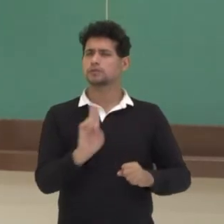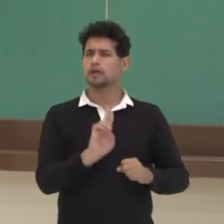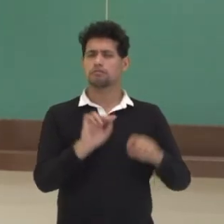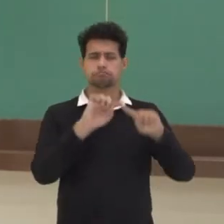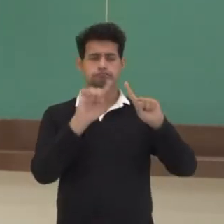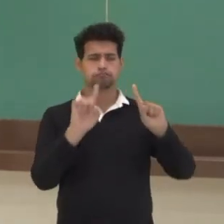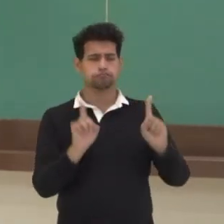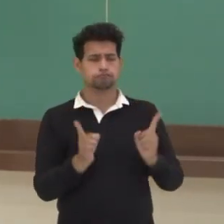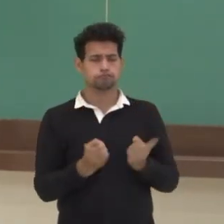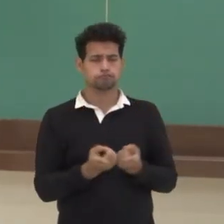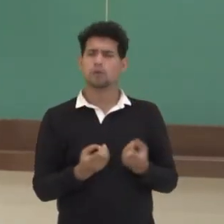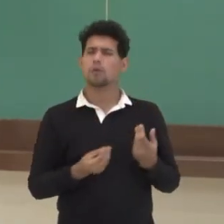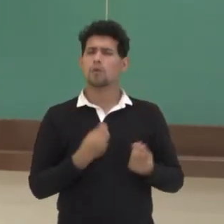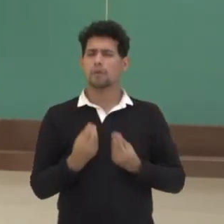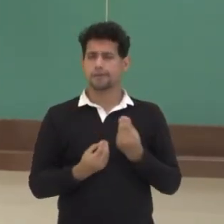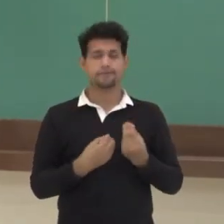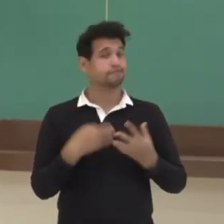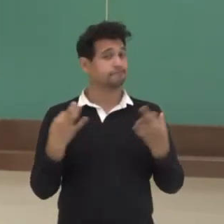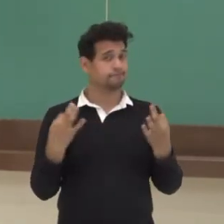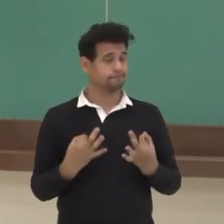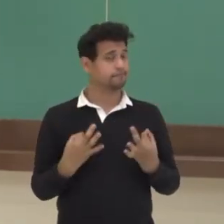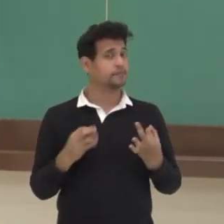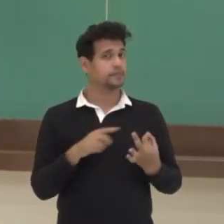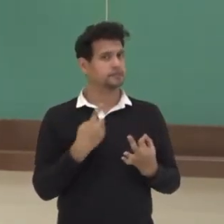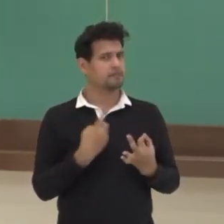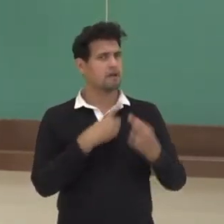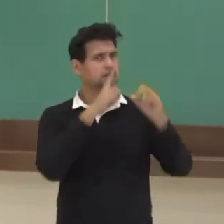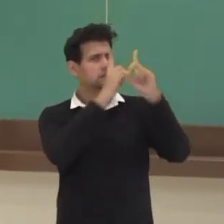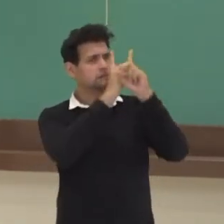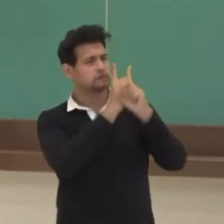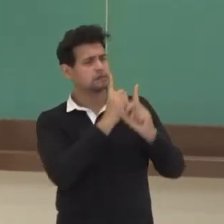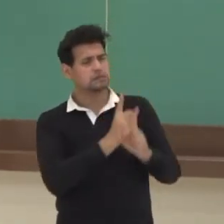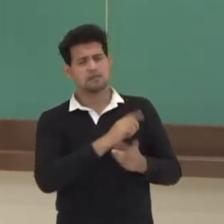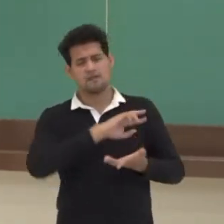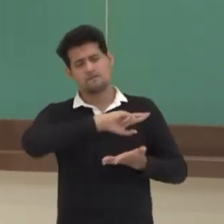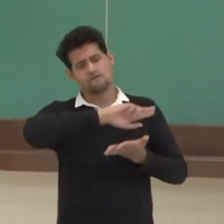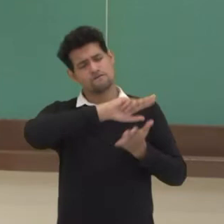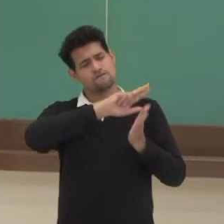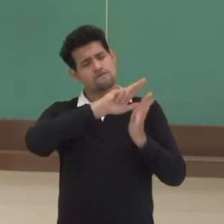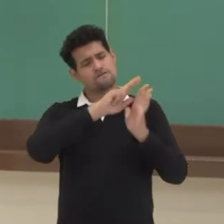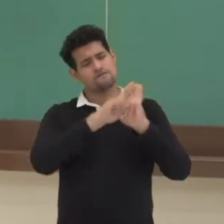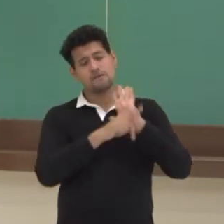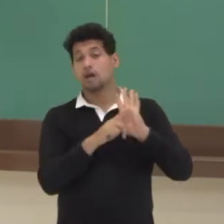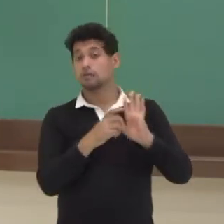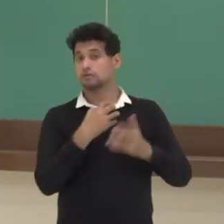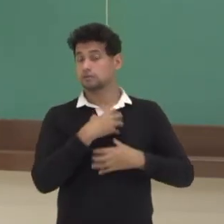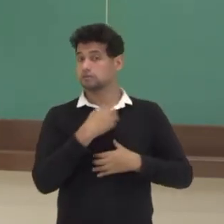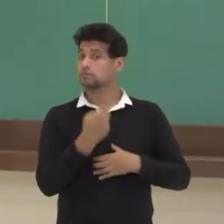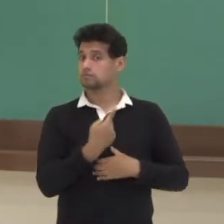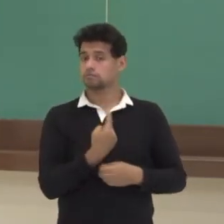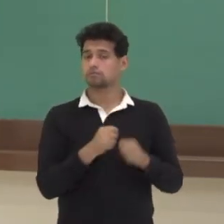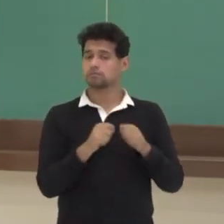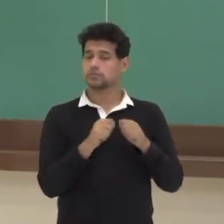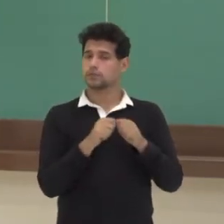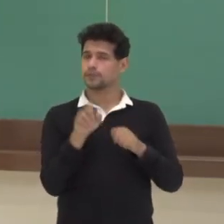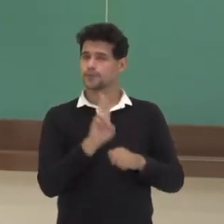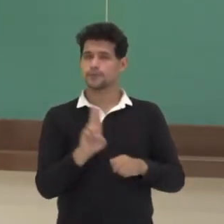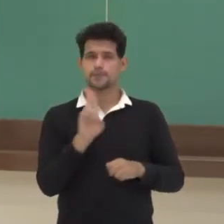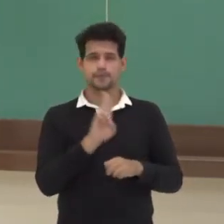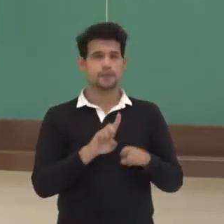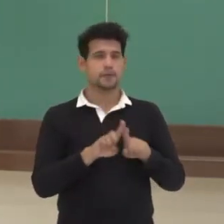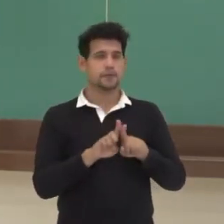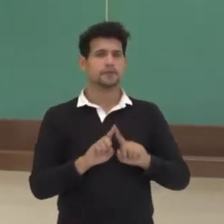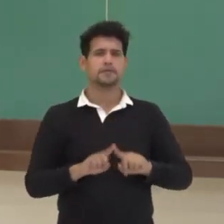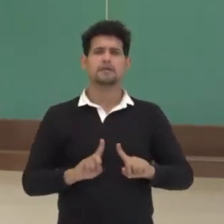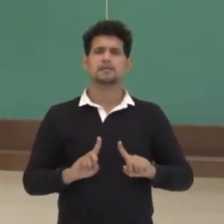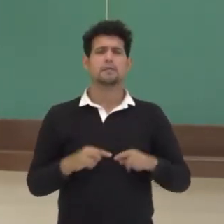círculo? Tenho certeza aí que a gente vai encontrar inúmeras maneiras, para a gente fazer essa aplicabilidade da área.